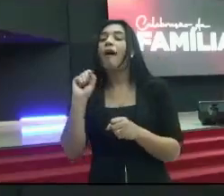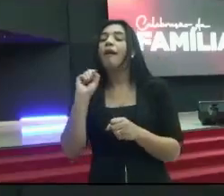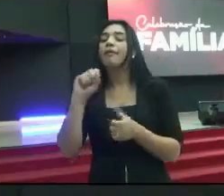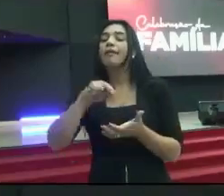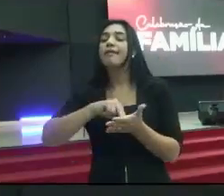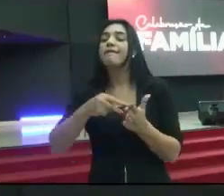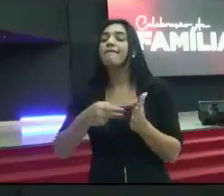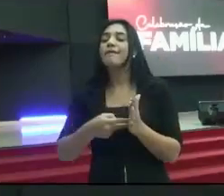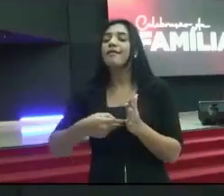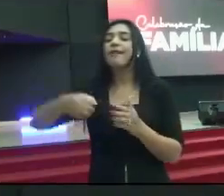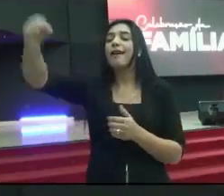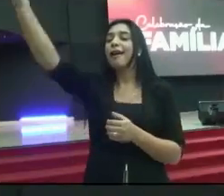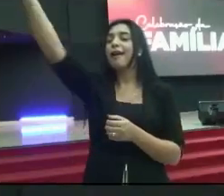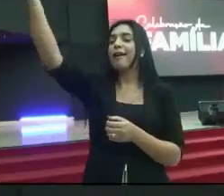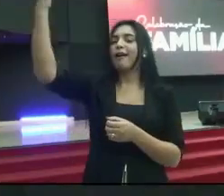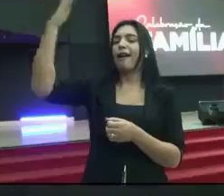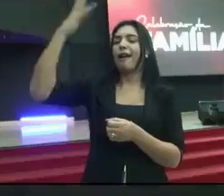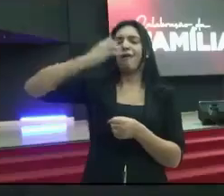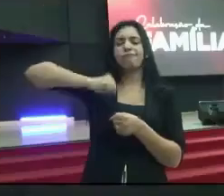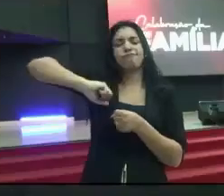transbordantes de graça.